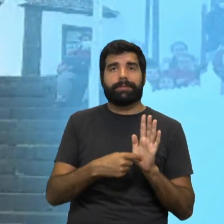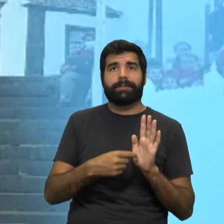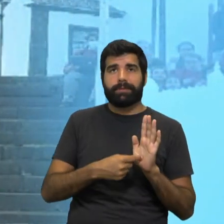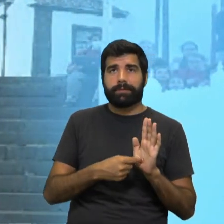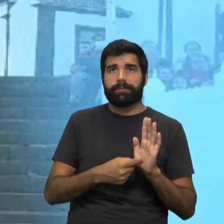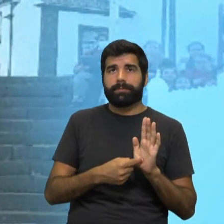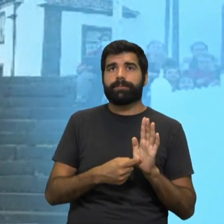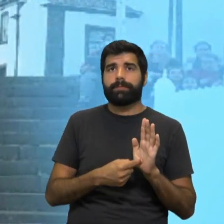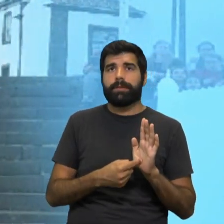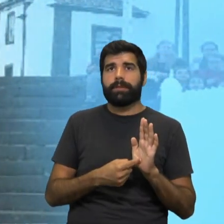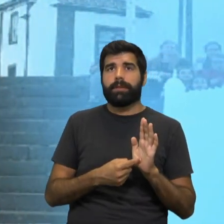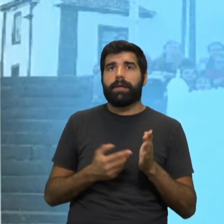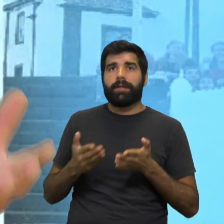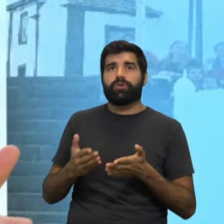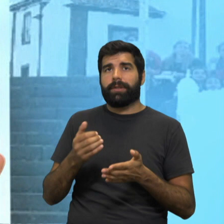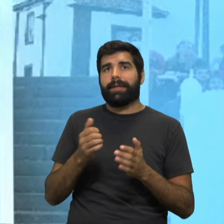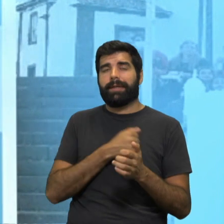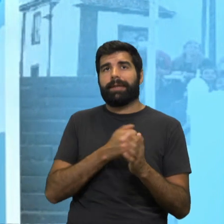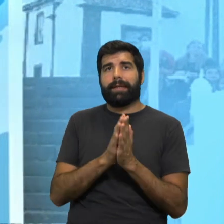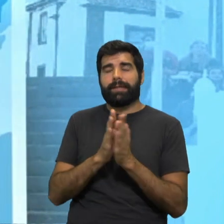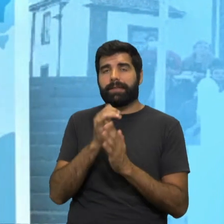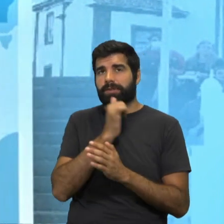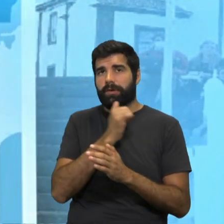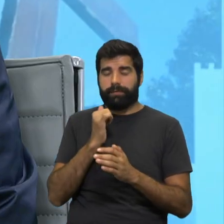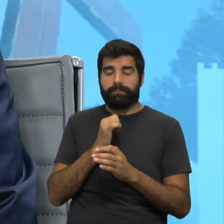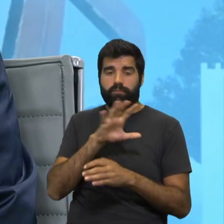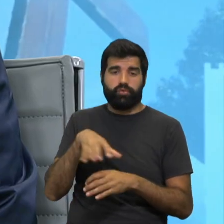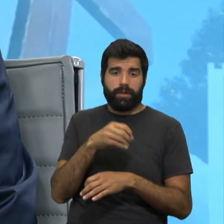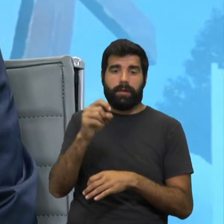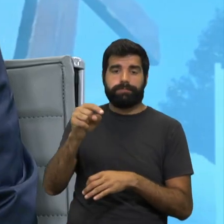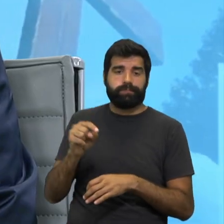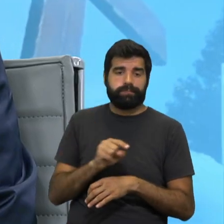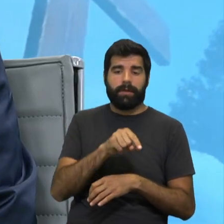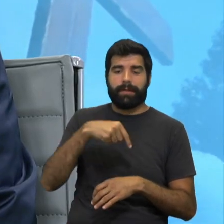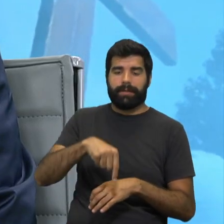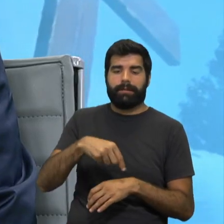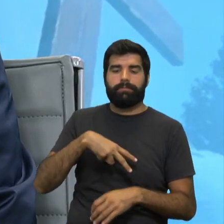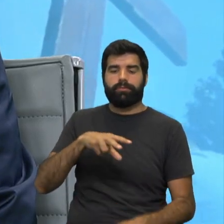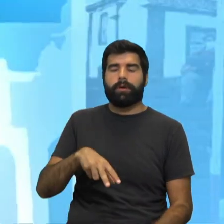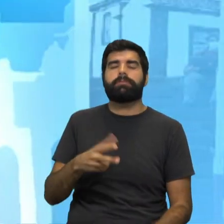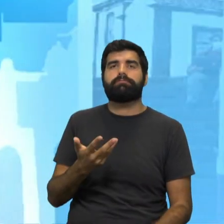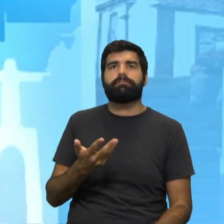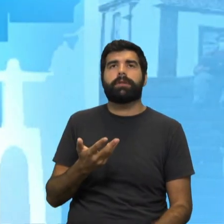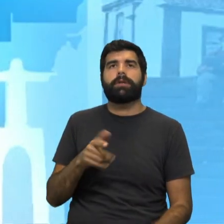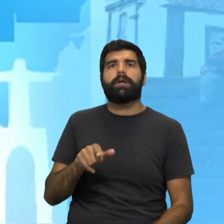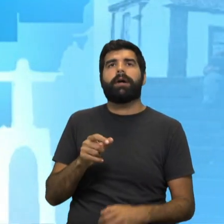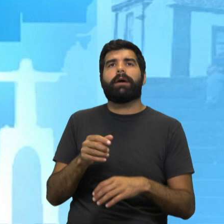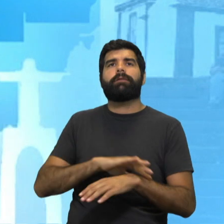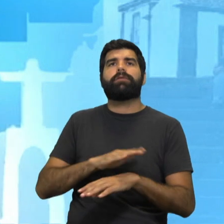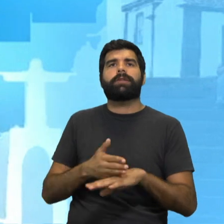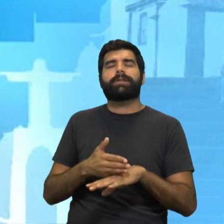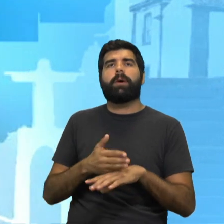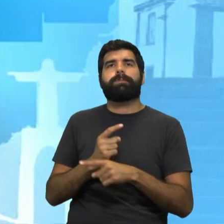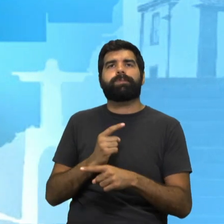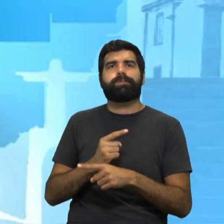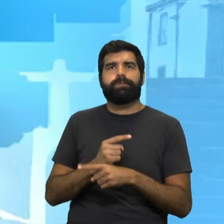feito pela Ajuda à Igreja que Sofre, a nível mundial, não é? Aqui em Portugal, de que forma a Fundação Ajuda à Igreja que Sofre